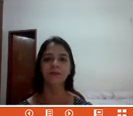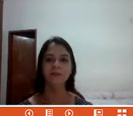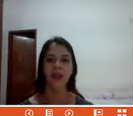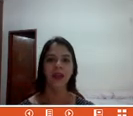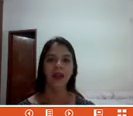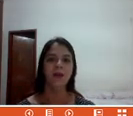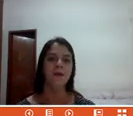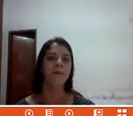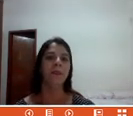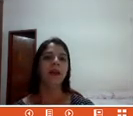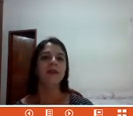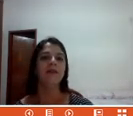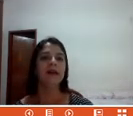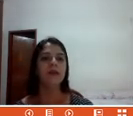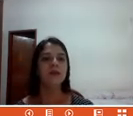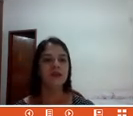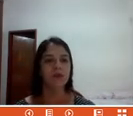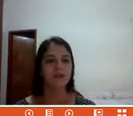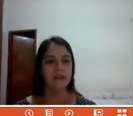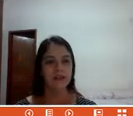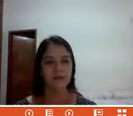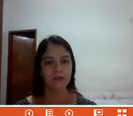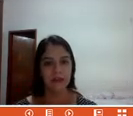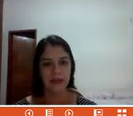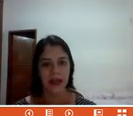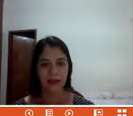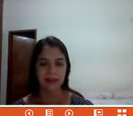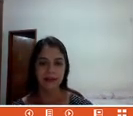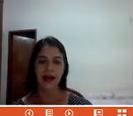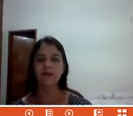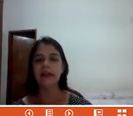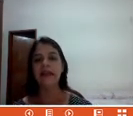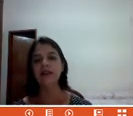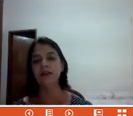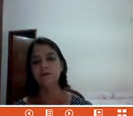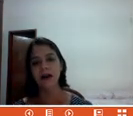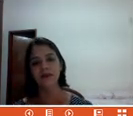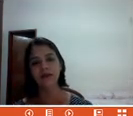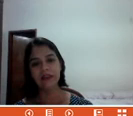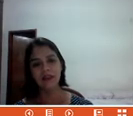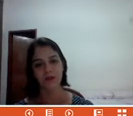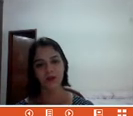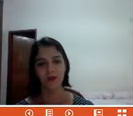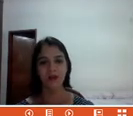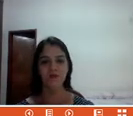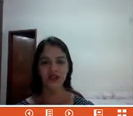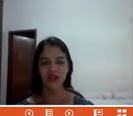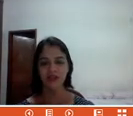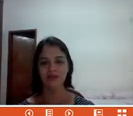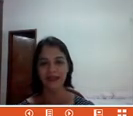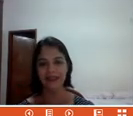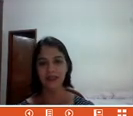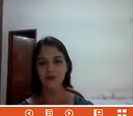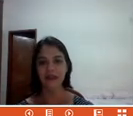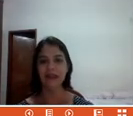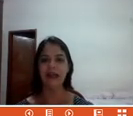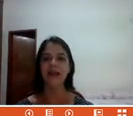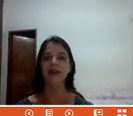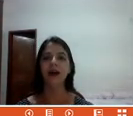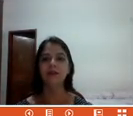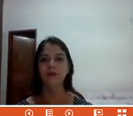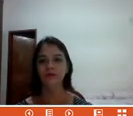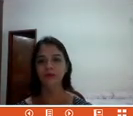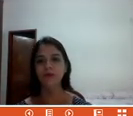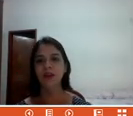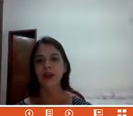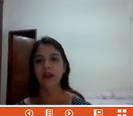comunicando. Então aqui eu trouxe para vocês alguns sinais, tá? Gostaria de estar trabalhando com vocês pessoalmente para a gente estar fazendo isso em sala